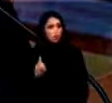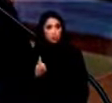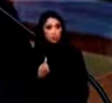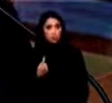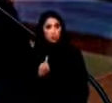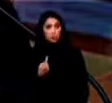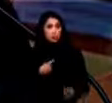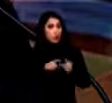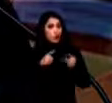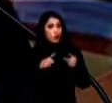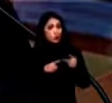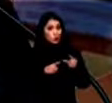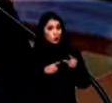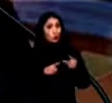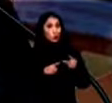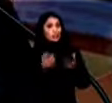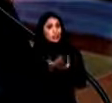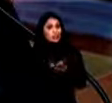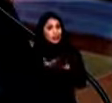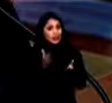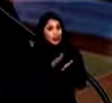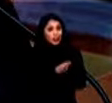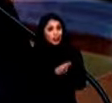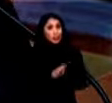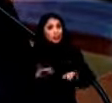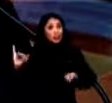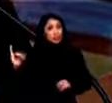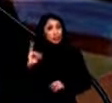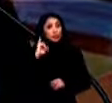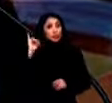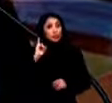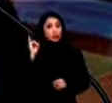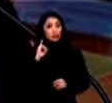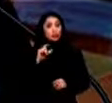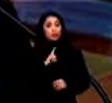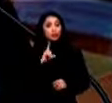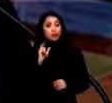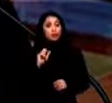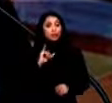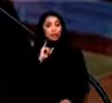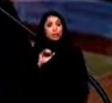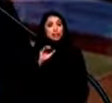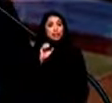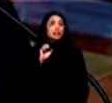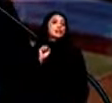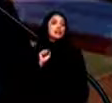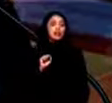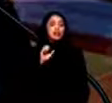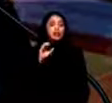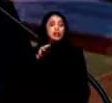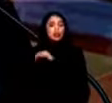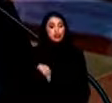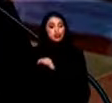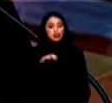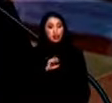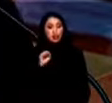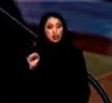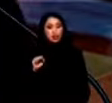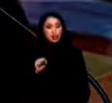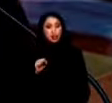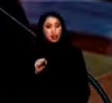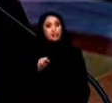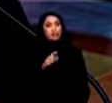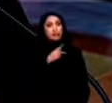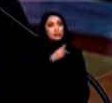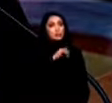rapidamente dois casos de relevância, de extrema relevância. Crédito presumido de ICMS na base de cálculo do PIS e COFINS. O ministro